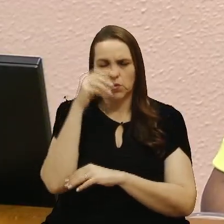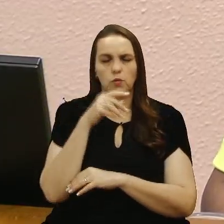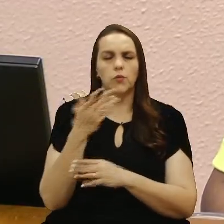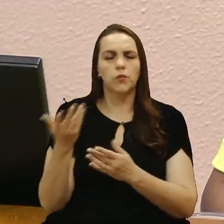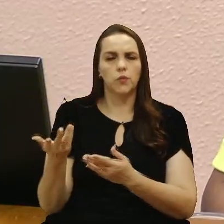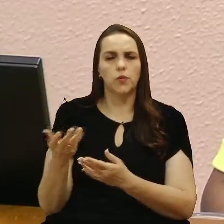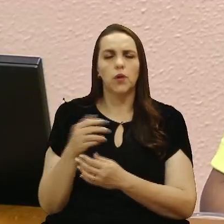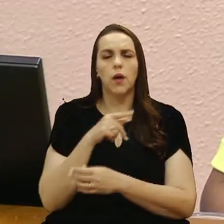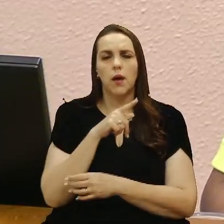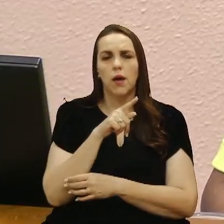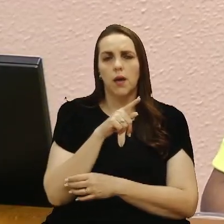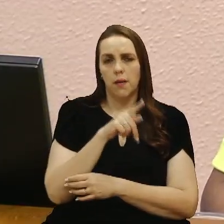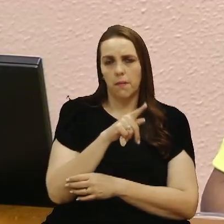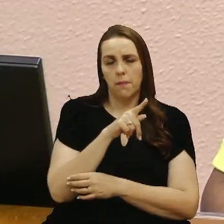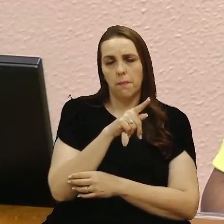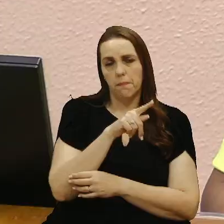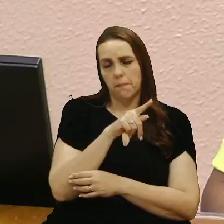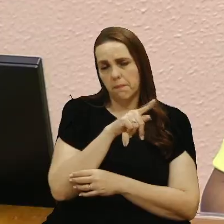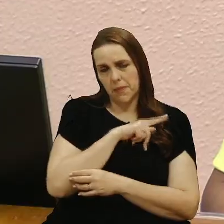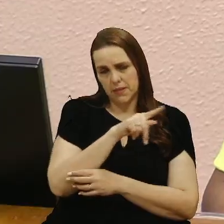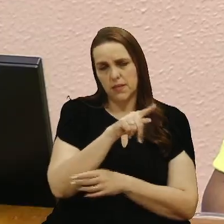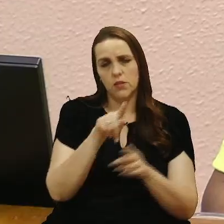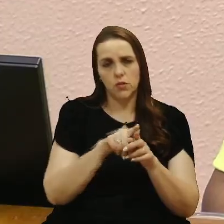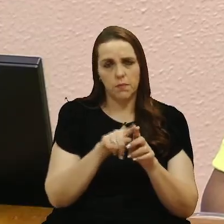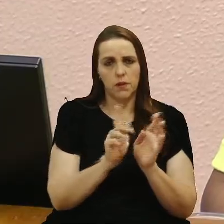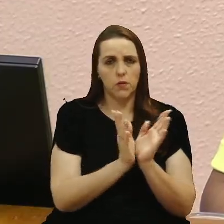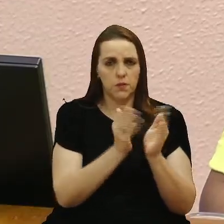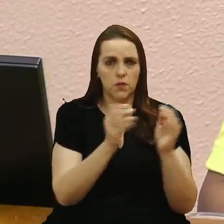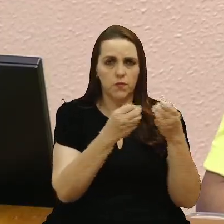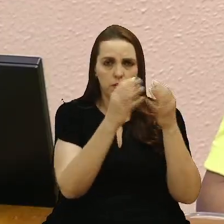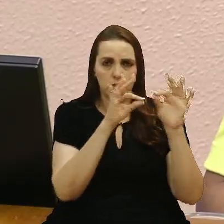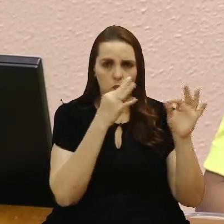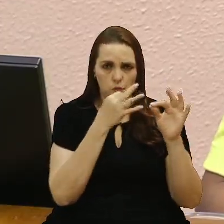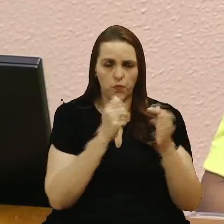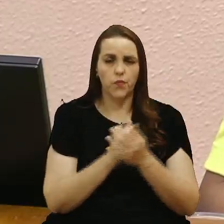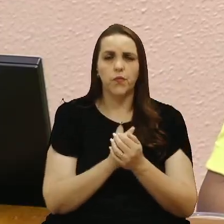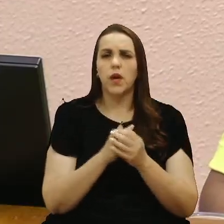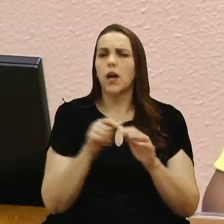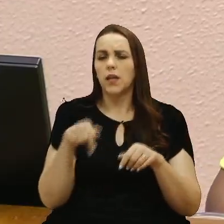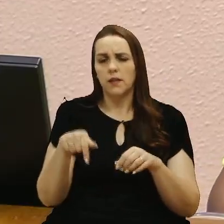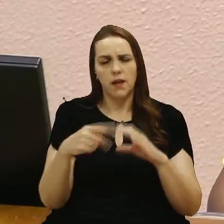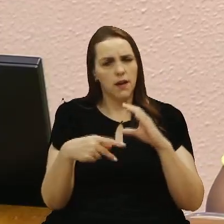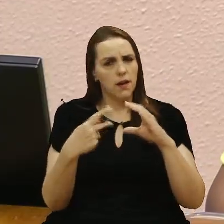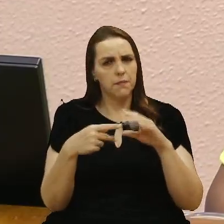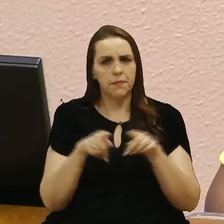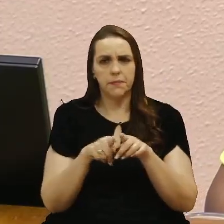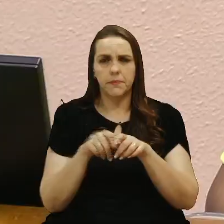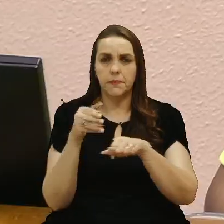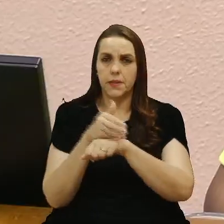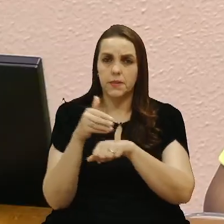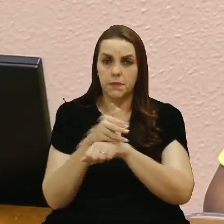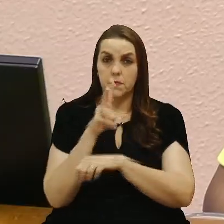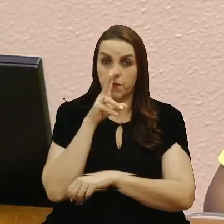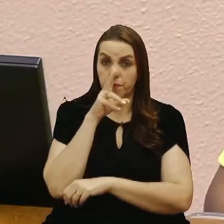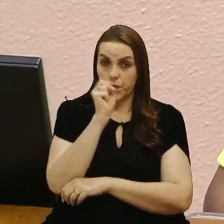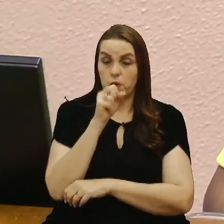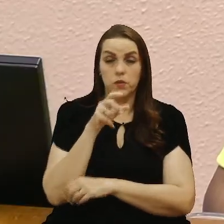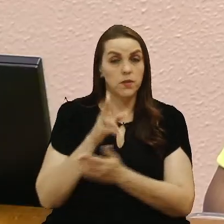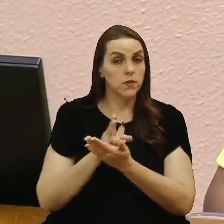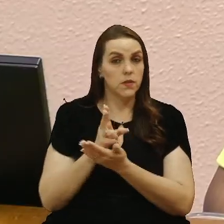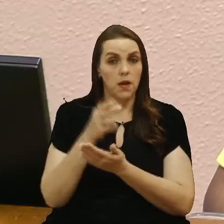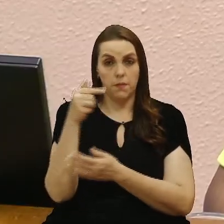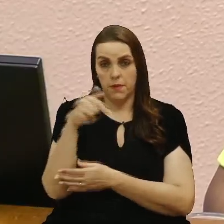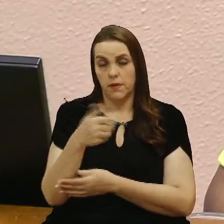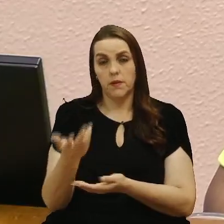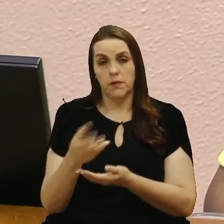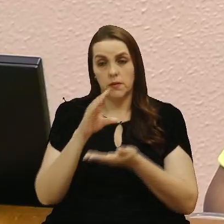prefeito, ao vice-prefeito, isso é importante porque essa Câmara aqui também tem uma participação muito forte quando aportou